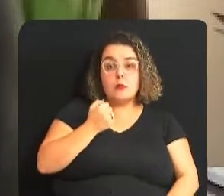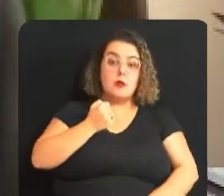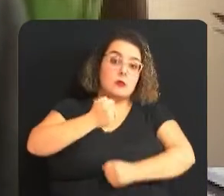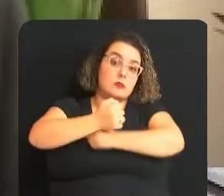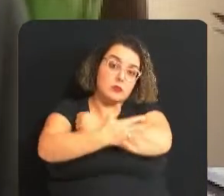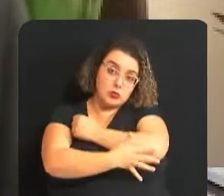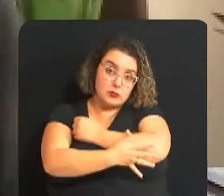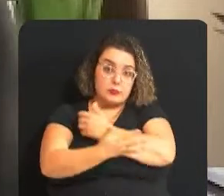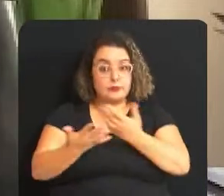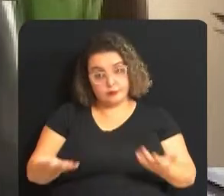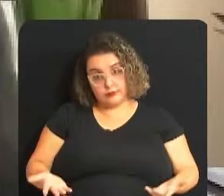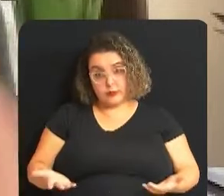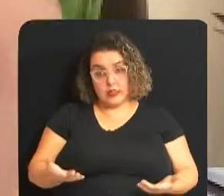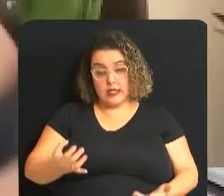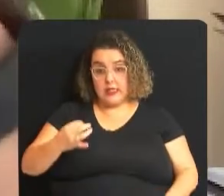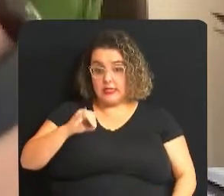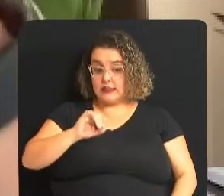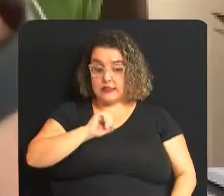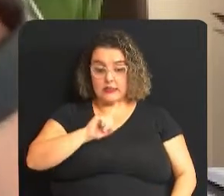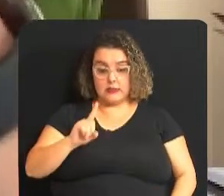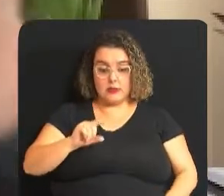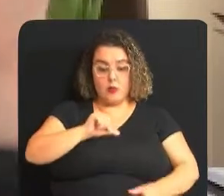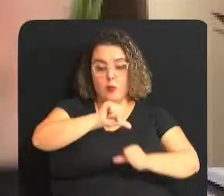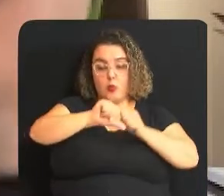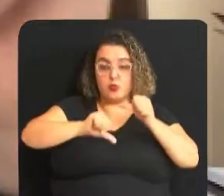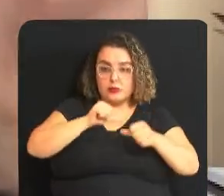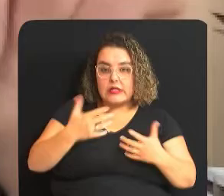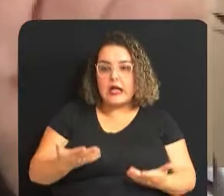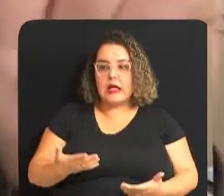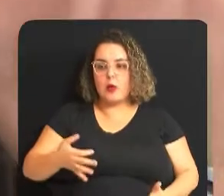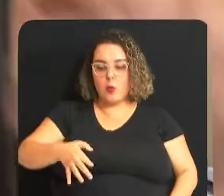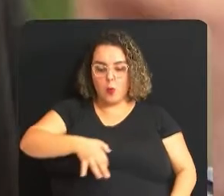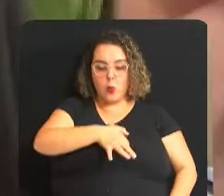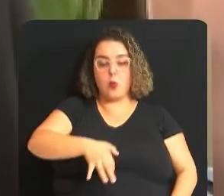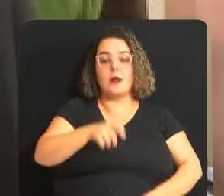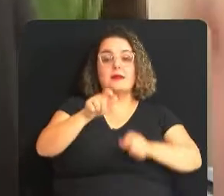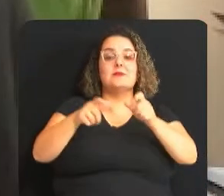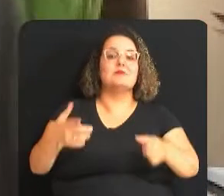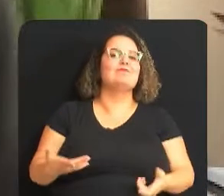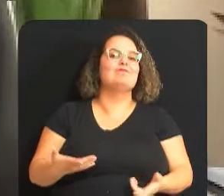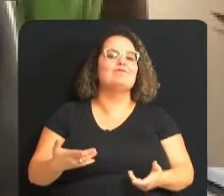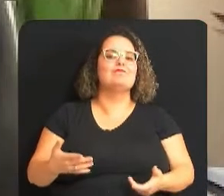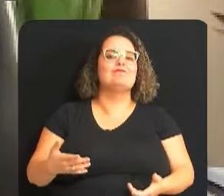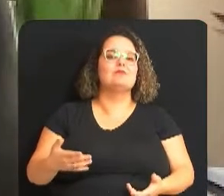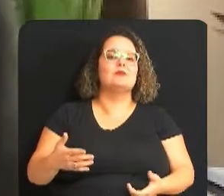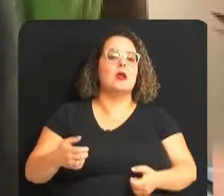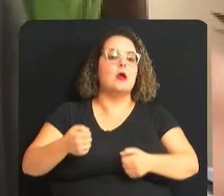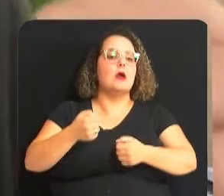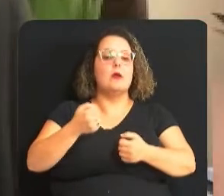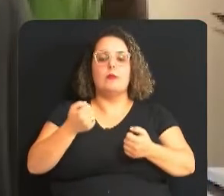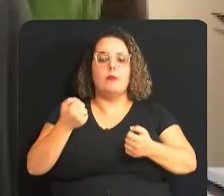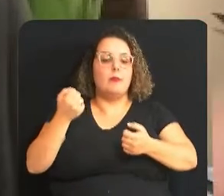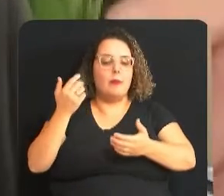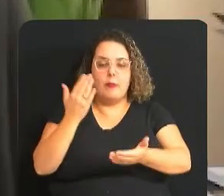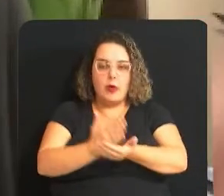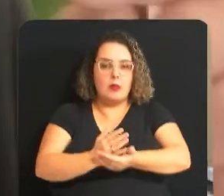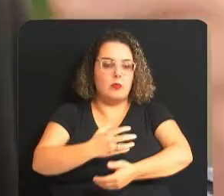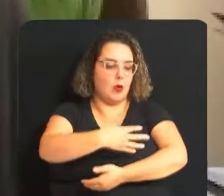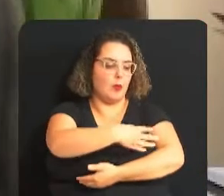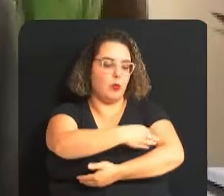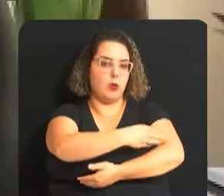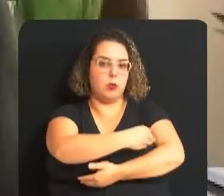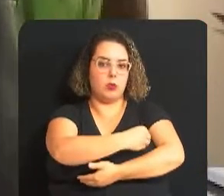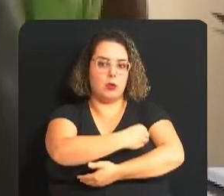não deseducar o teu intestino, e as pessoas deseducam o intestino de um bebê, já tem bebezinho com o